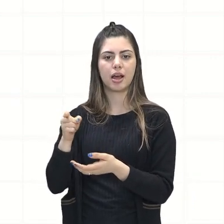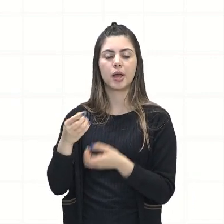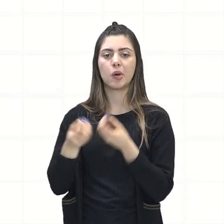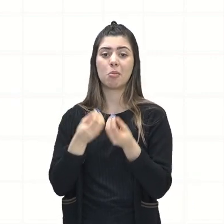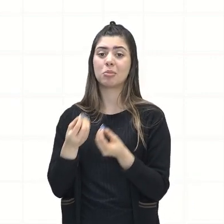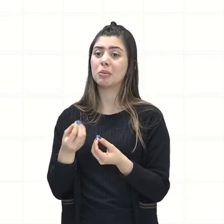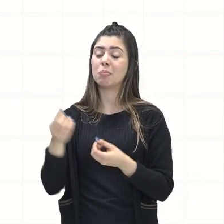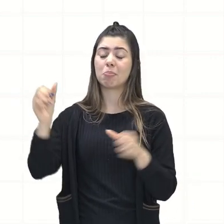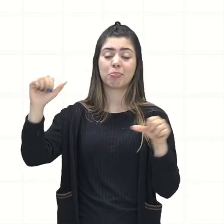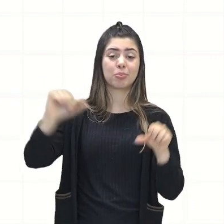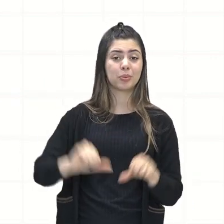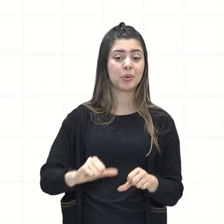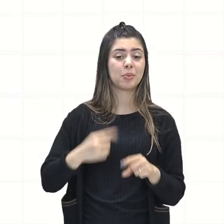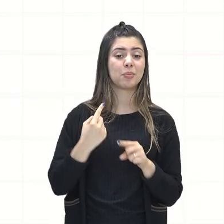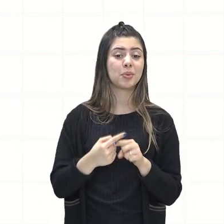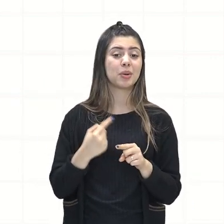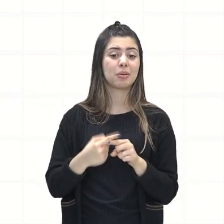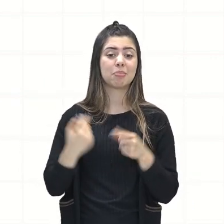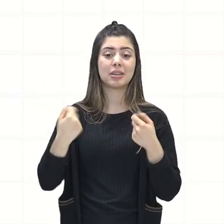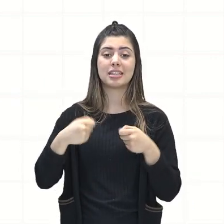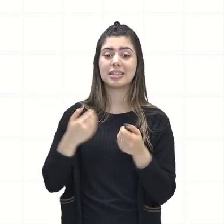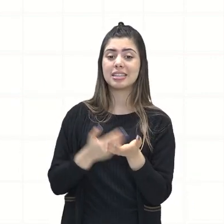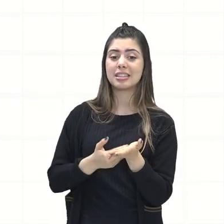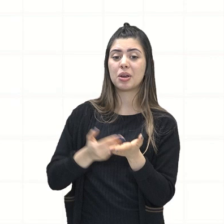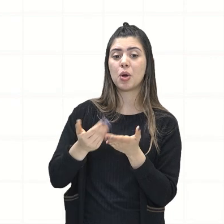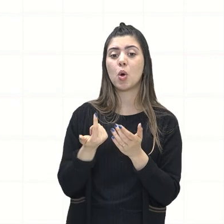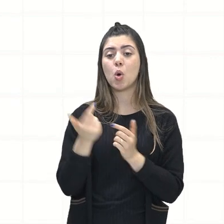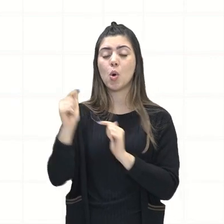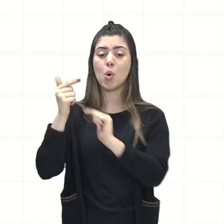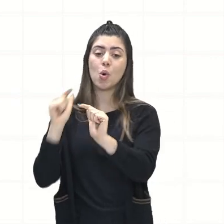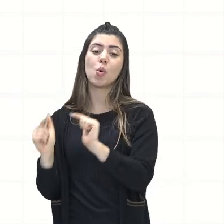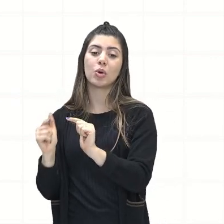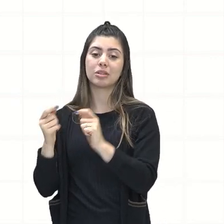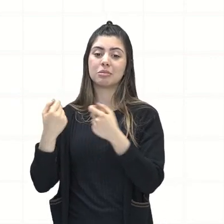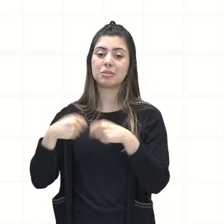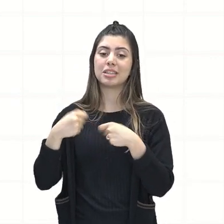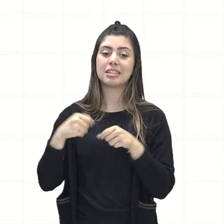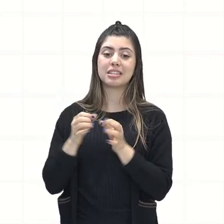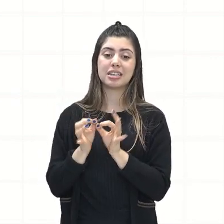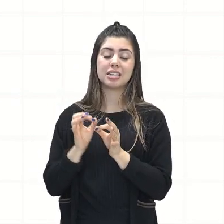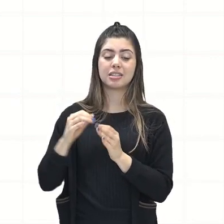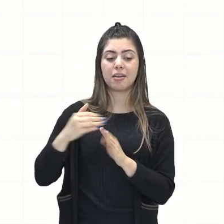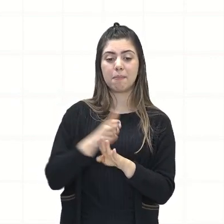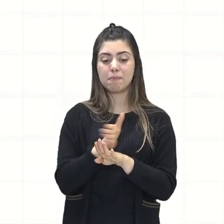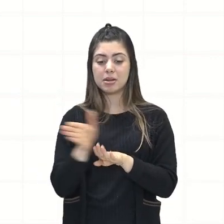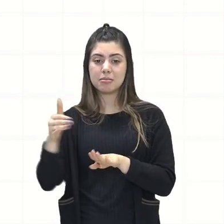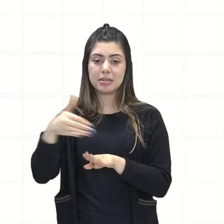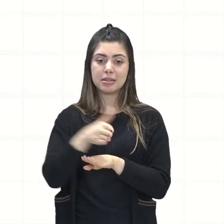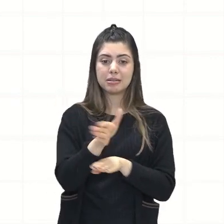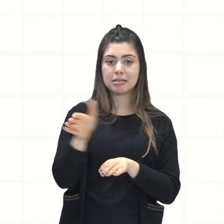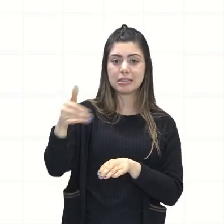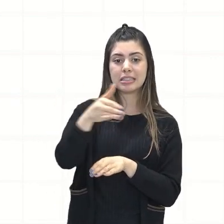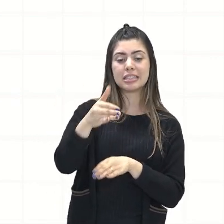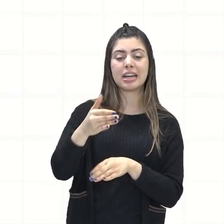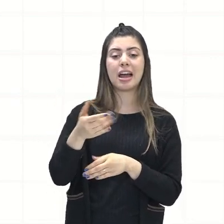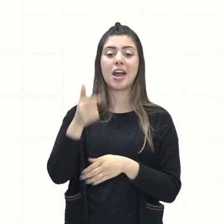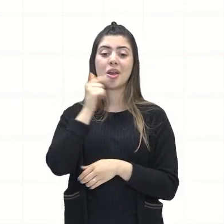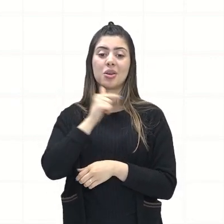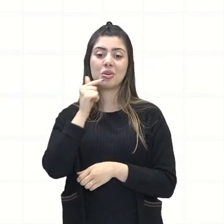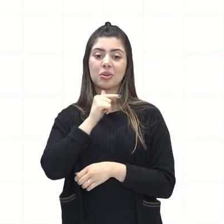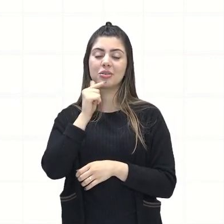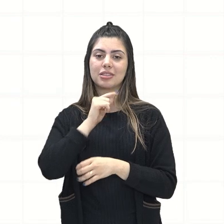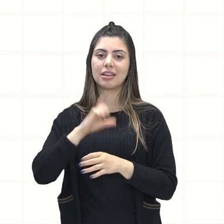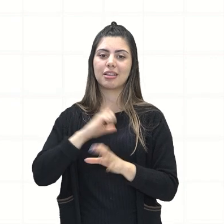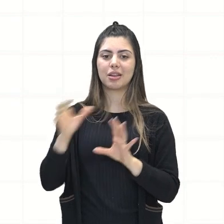pior ainda. Tem que passar aqui, ó, tem que vir de outras coisas, tem que vir por outros caminhos para poder pegar essa